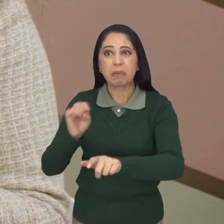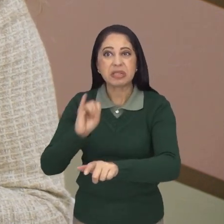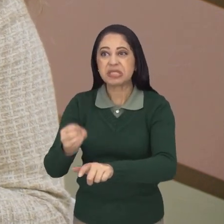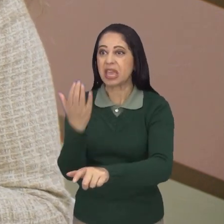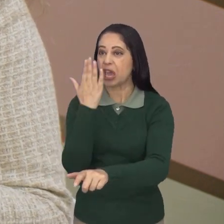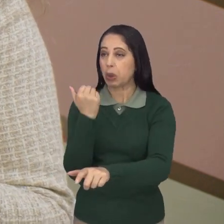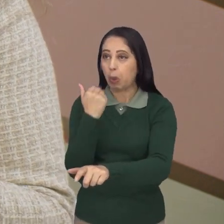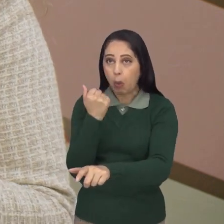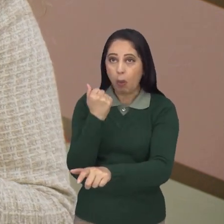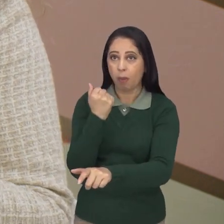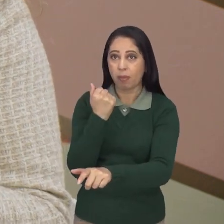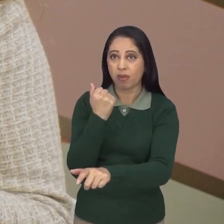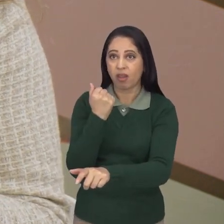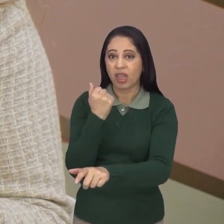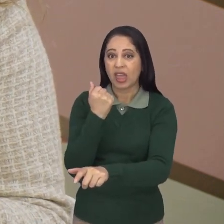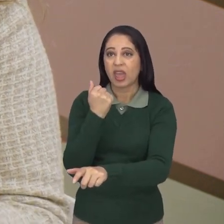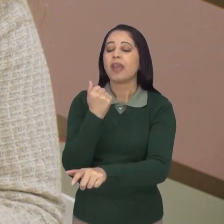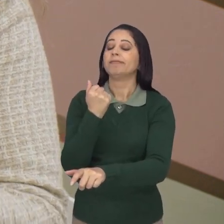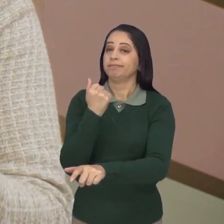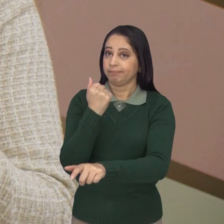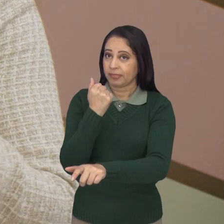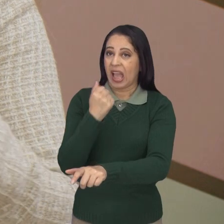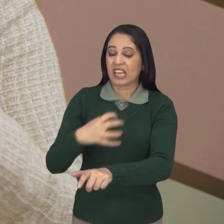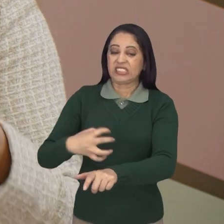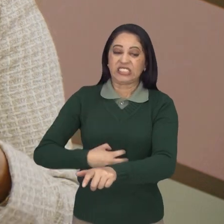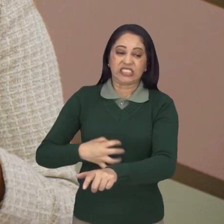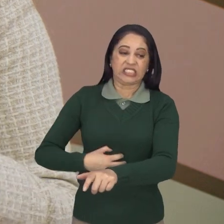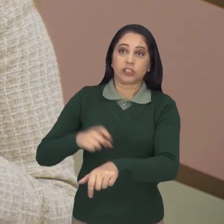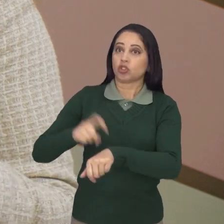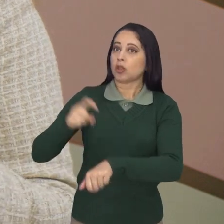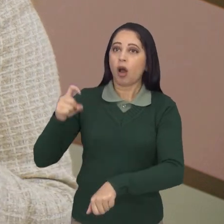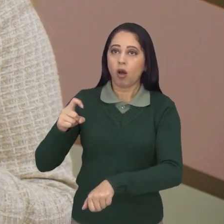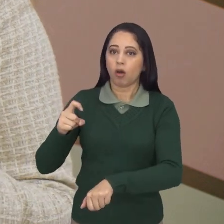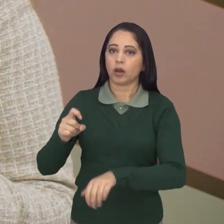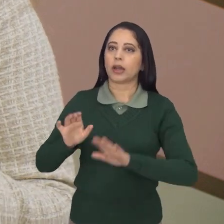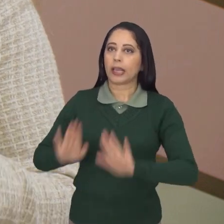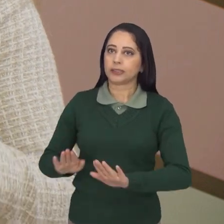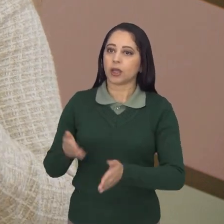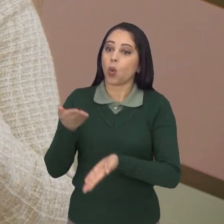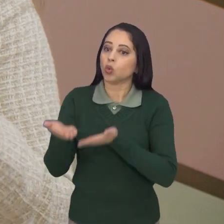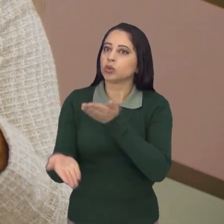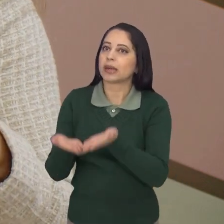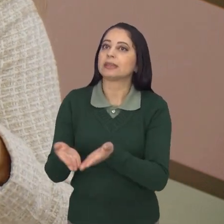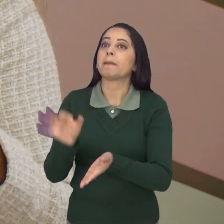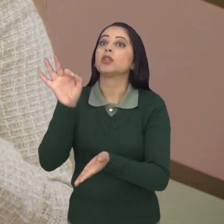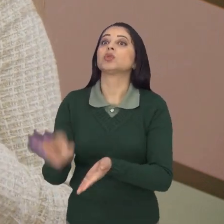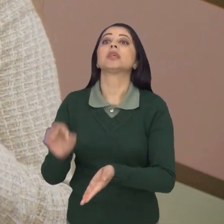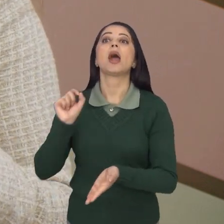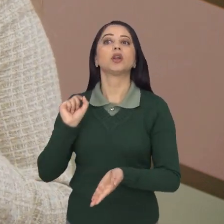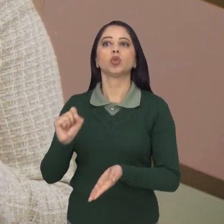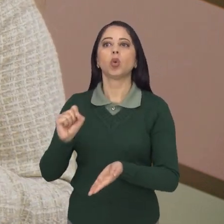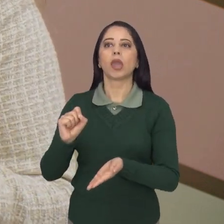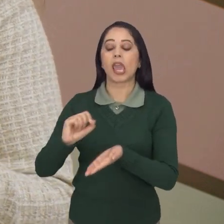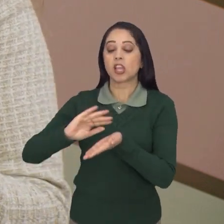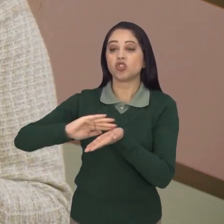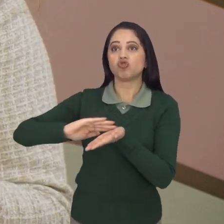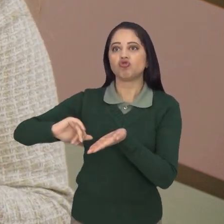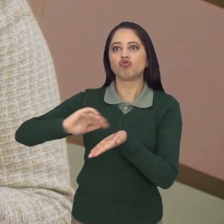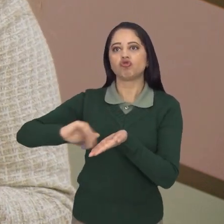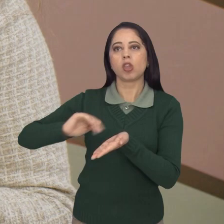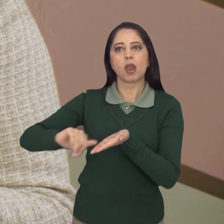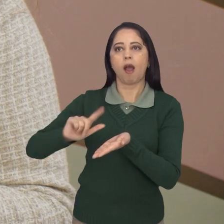reagir. Então, o tratamento único ainda é a exclusão total do alimento. Ele vai fazer aquela dieta de exclusão total.